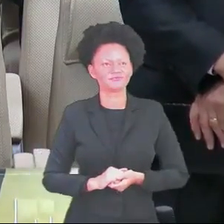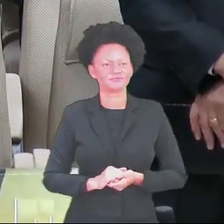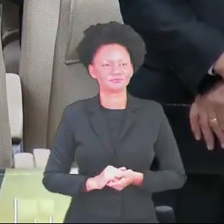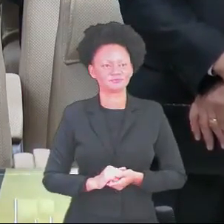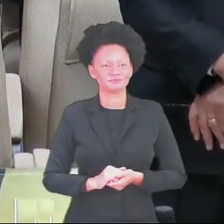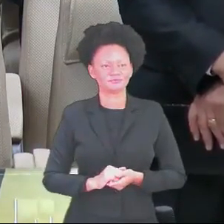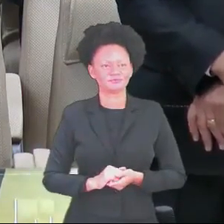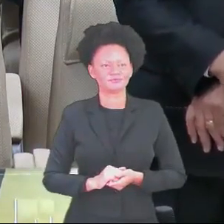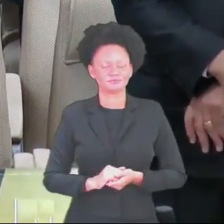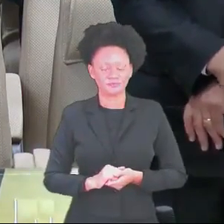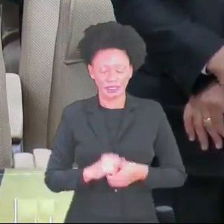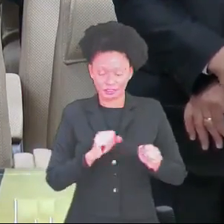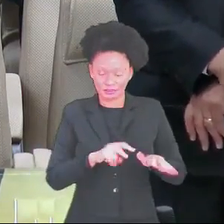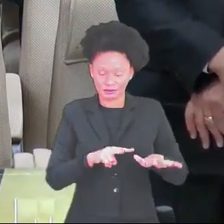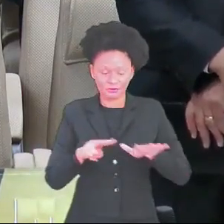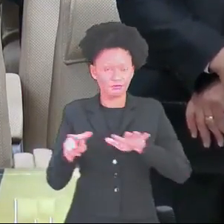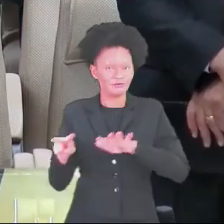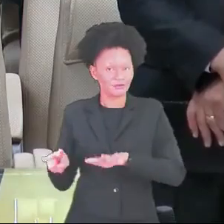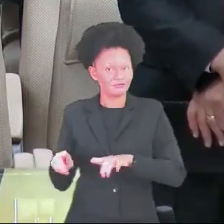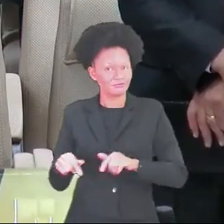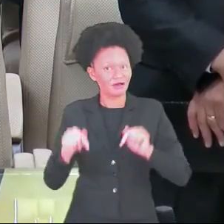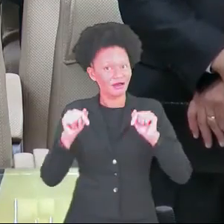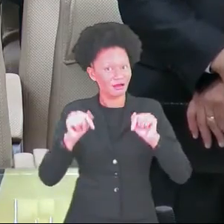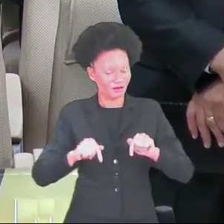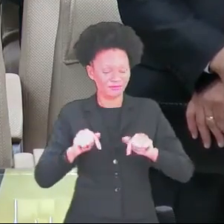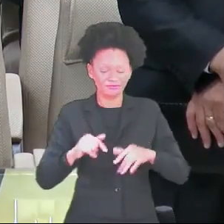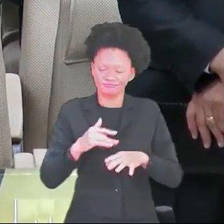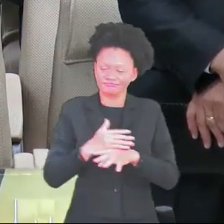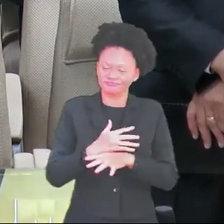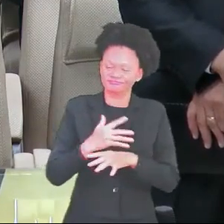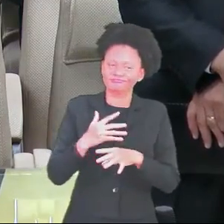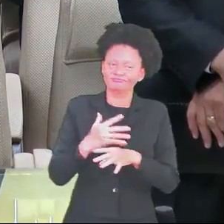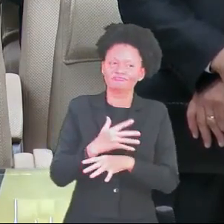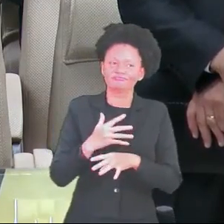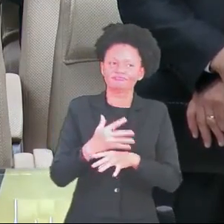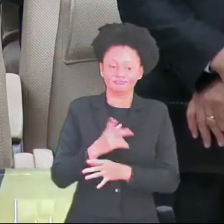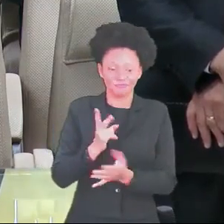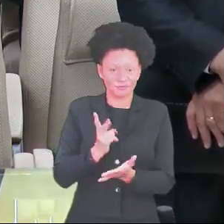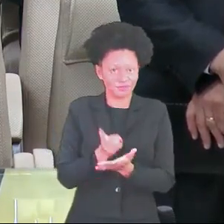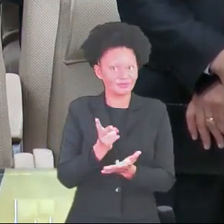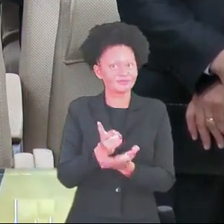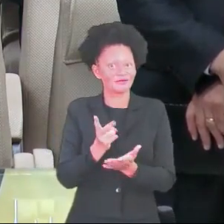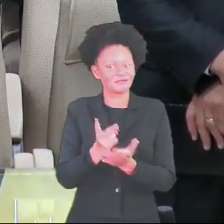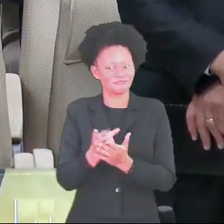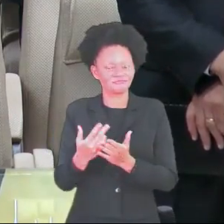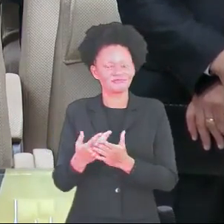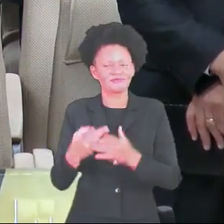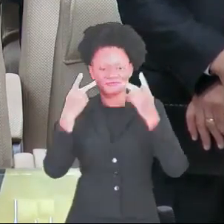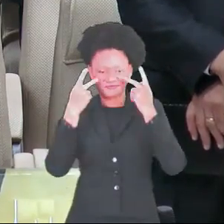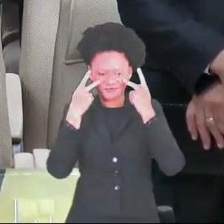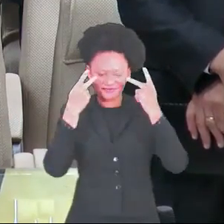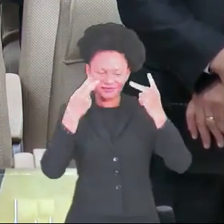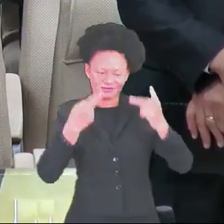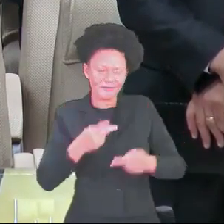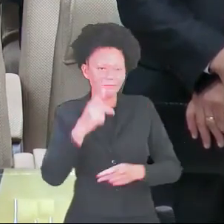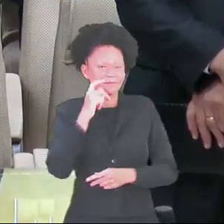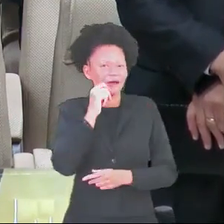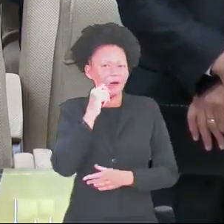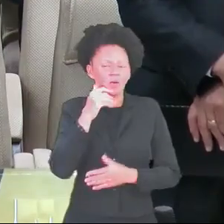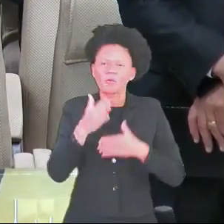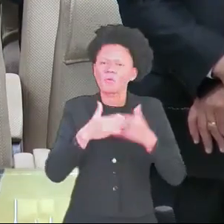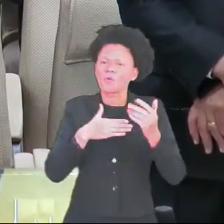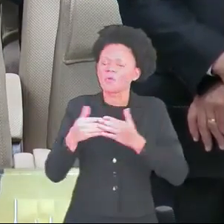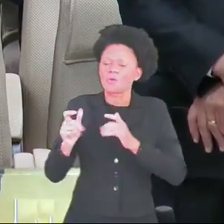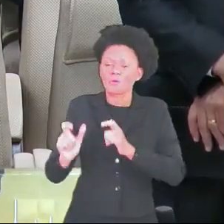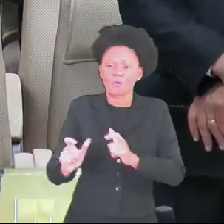Estamos passando uma semana aqui na cidade e sempre que eu estou aqui ou em qualquer lugar do